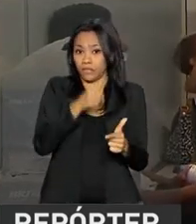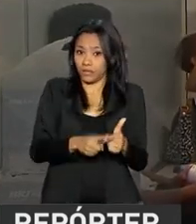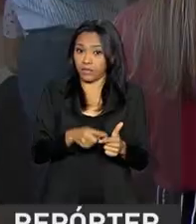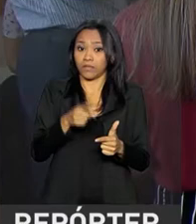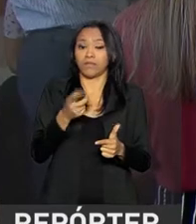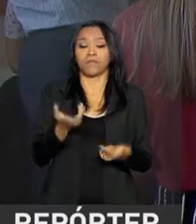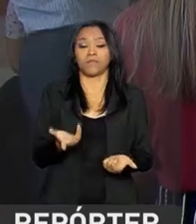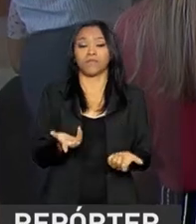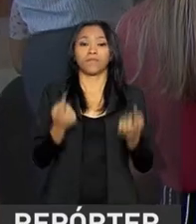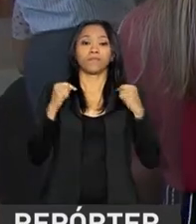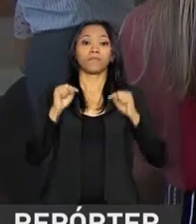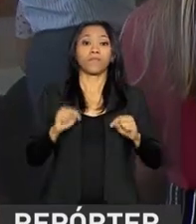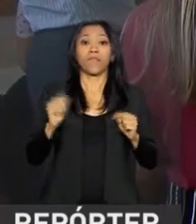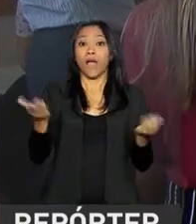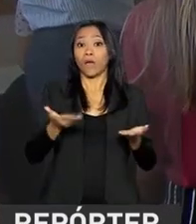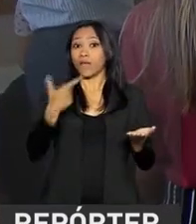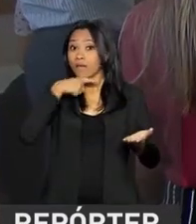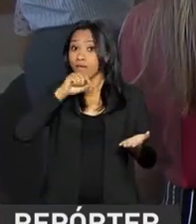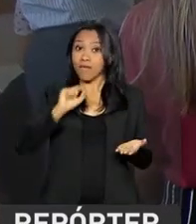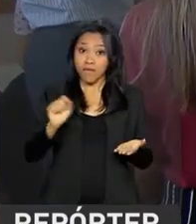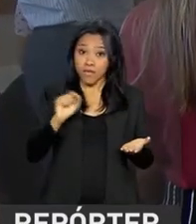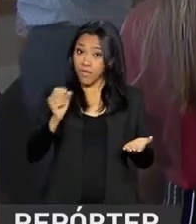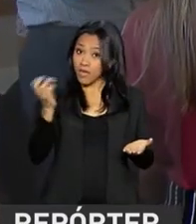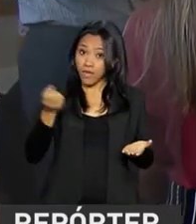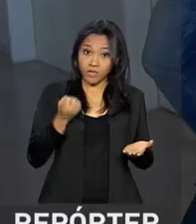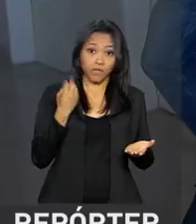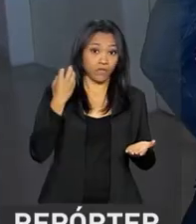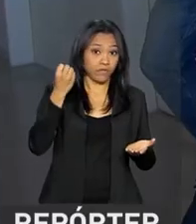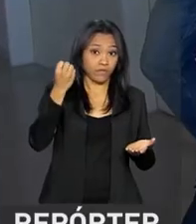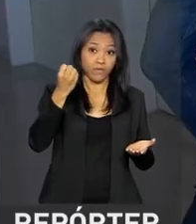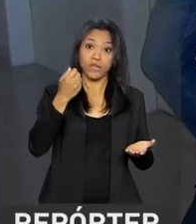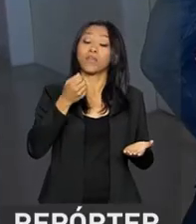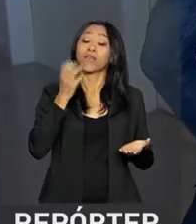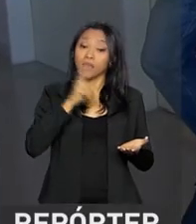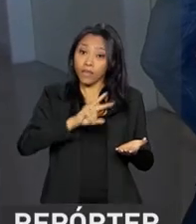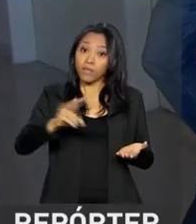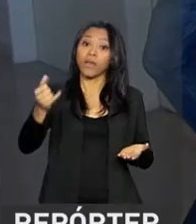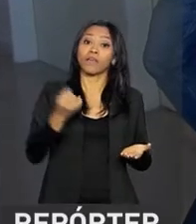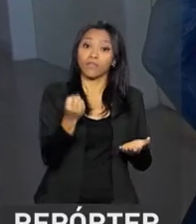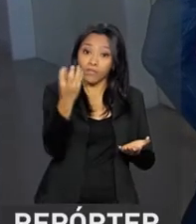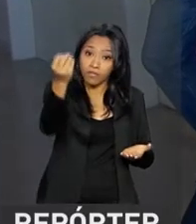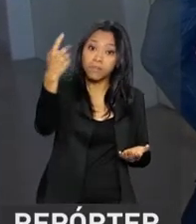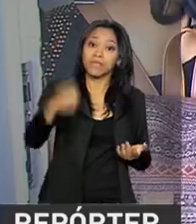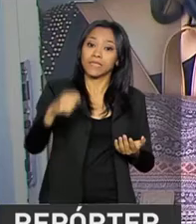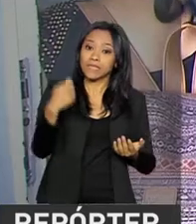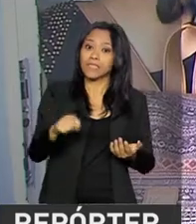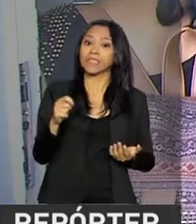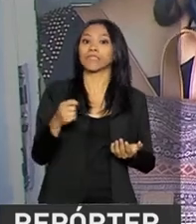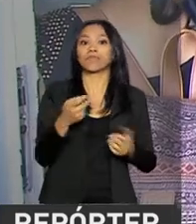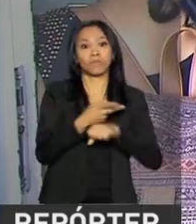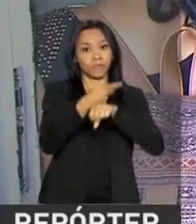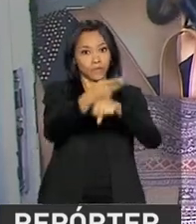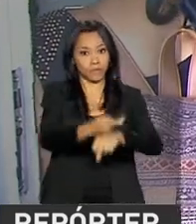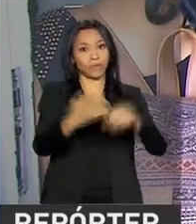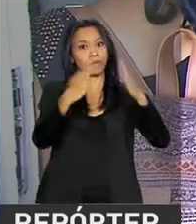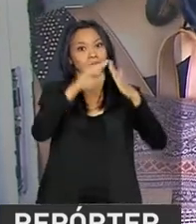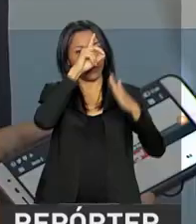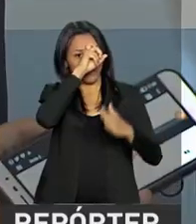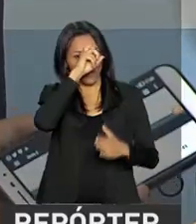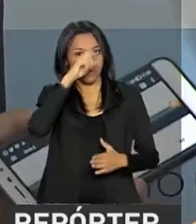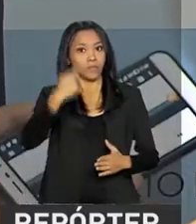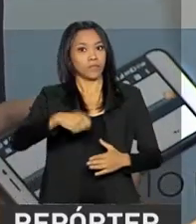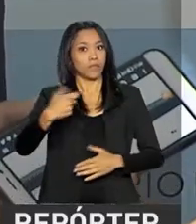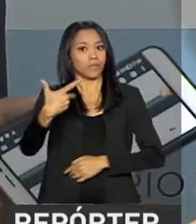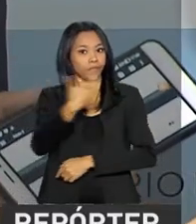vacina. Agora, quem não foi vacinado e vai viajar ou mora em áreas silvestres ou da mata, precisa seguir a um posto de saúde e tomar a vacina.